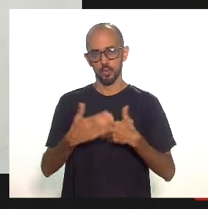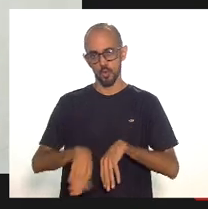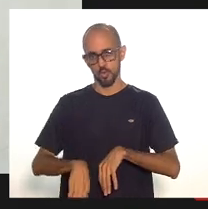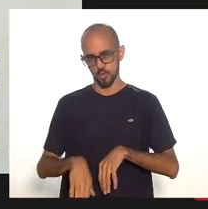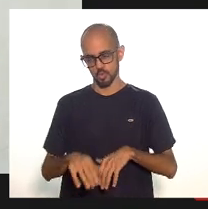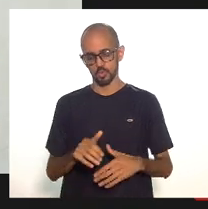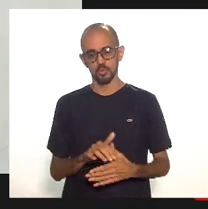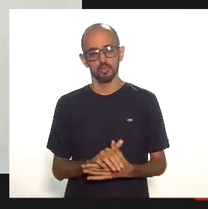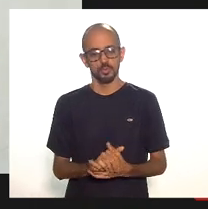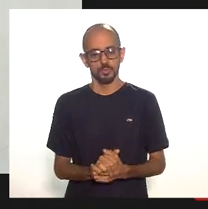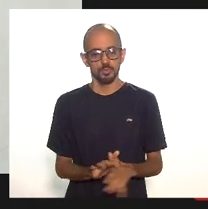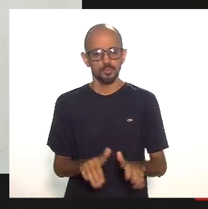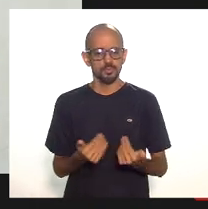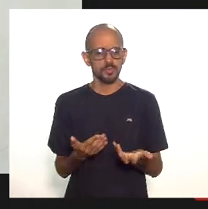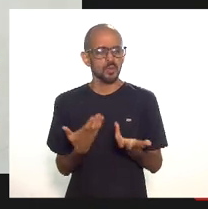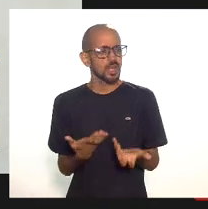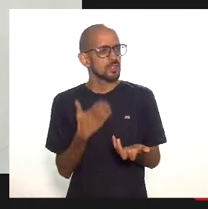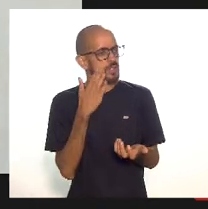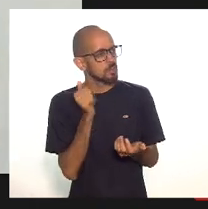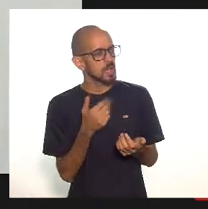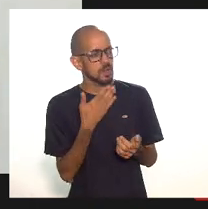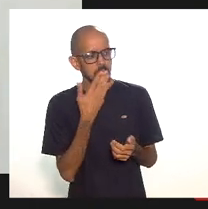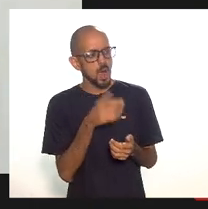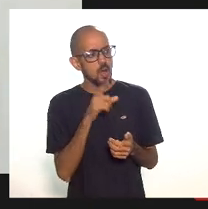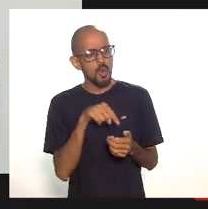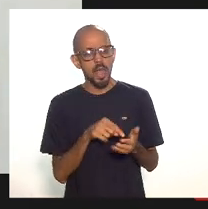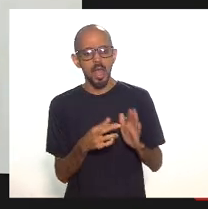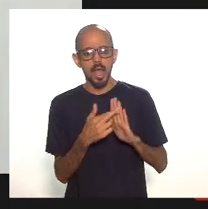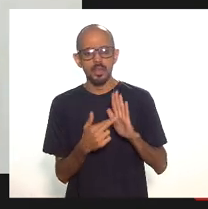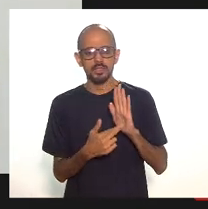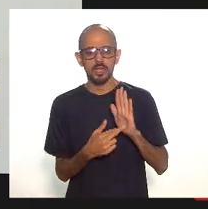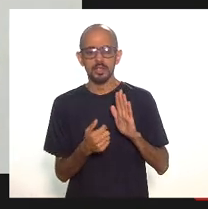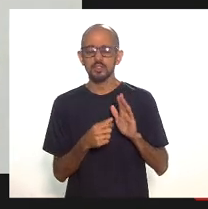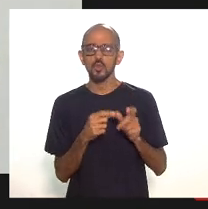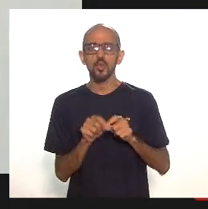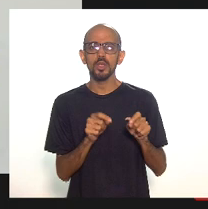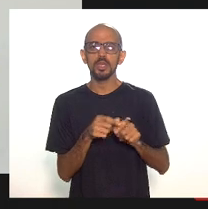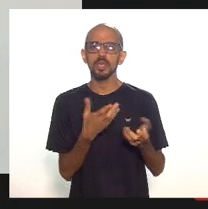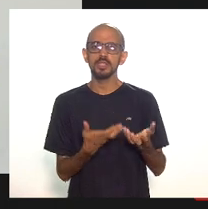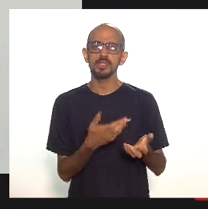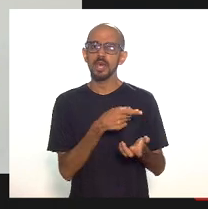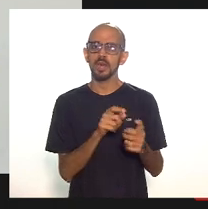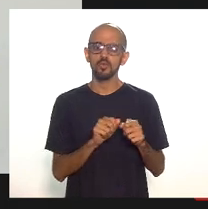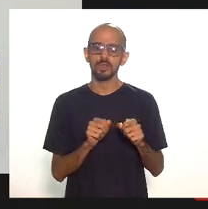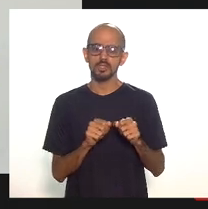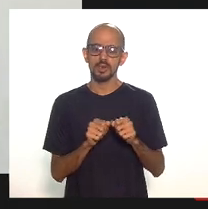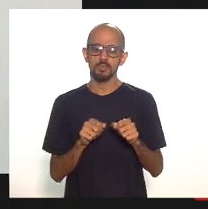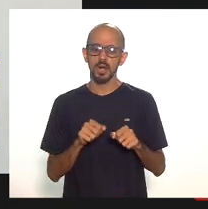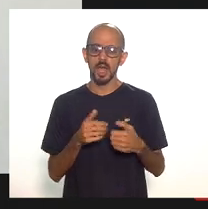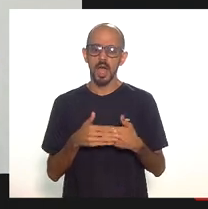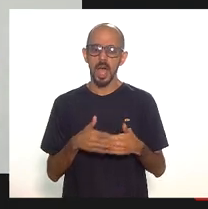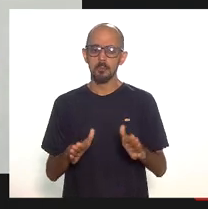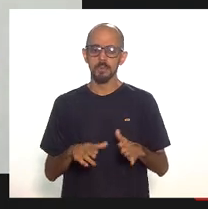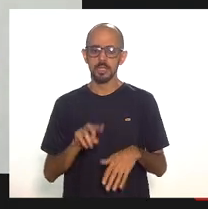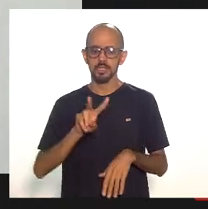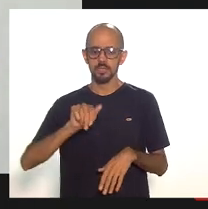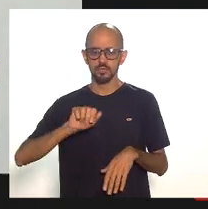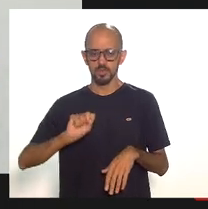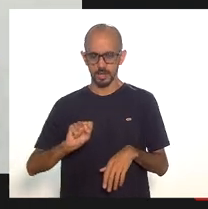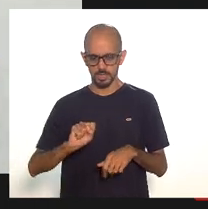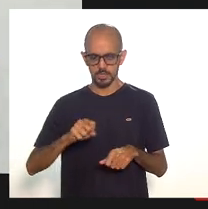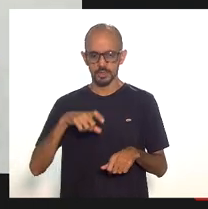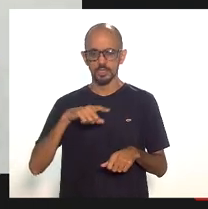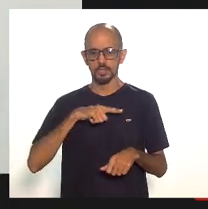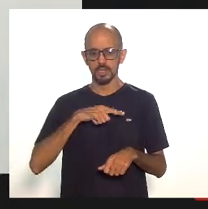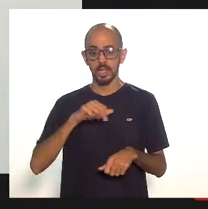para esses hospitais. Então, eu queria saber quais providências foram tomadas para abrir essas vagas, né, tendo em vista o déficit de 14